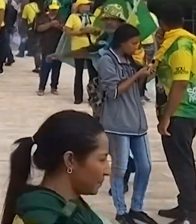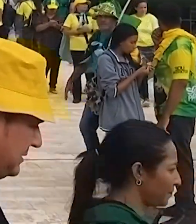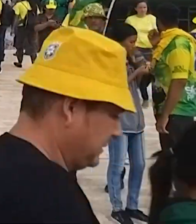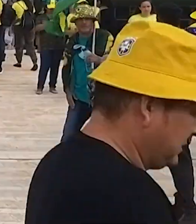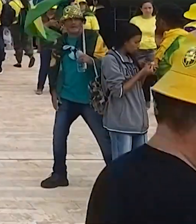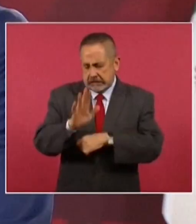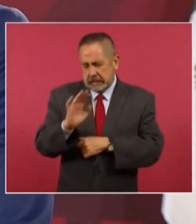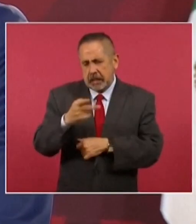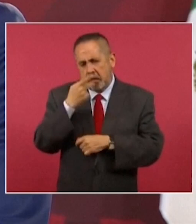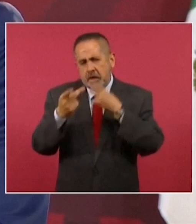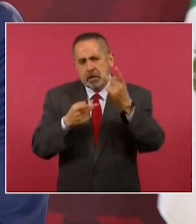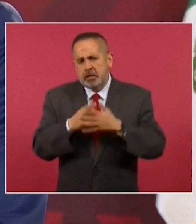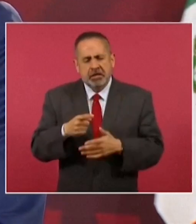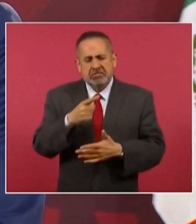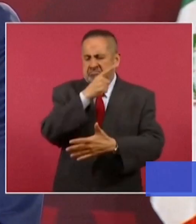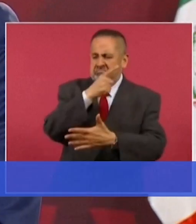interesse comum.